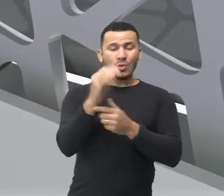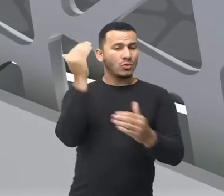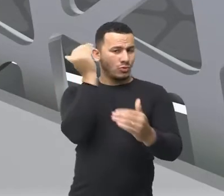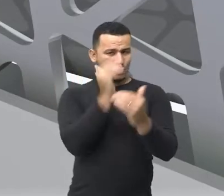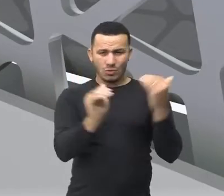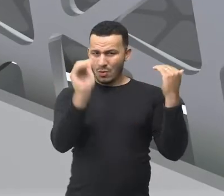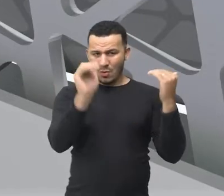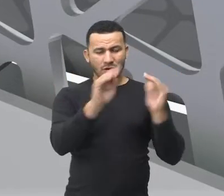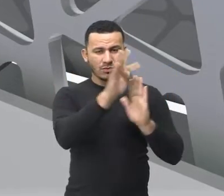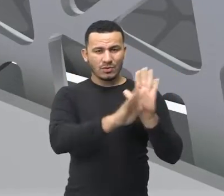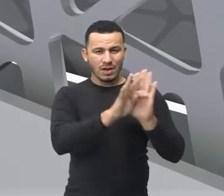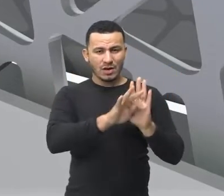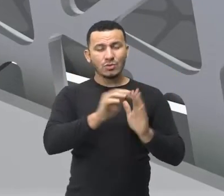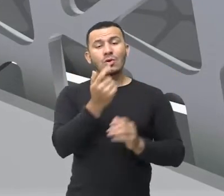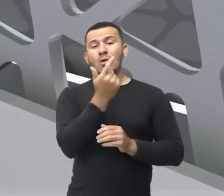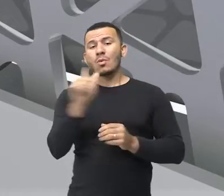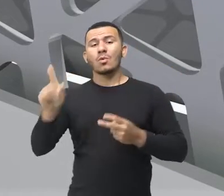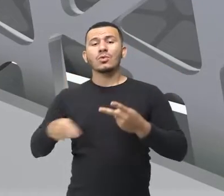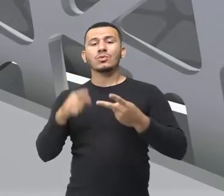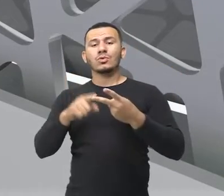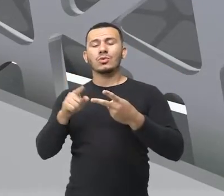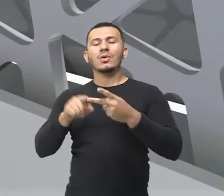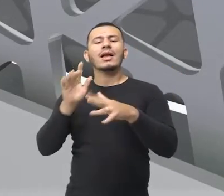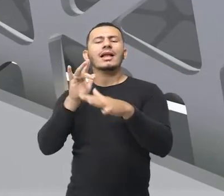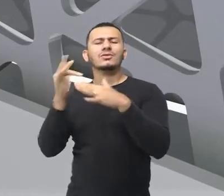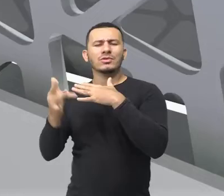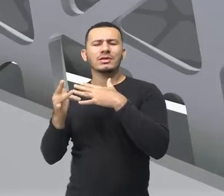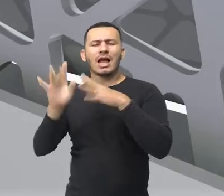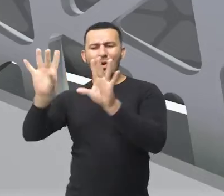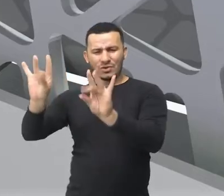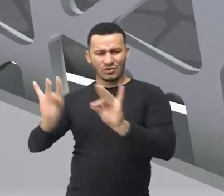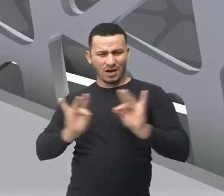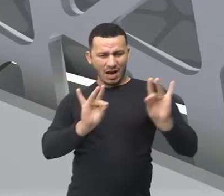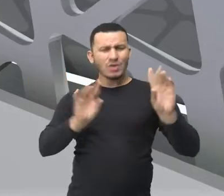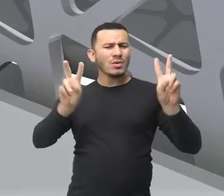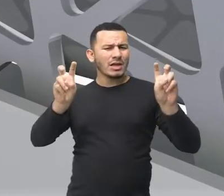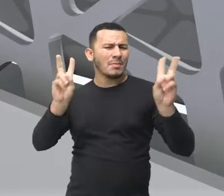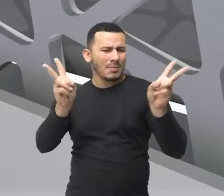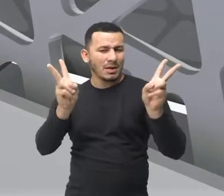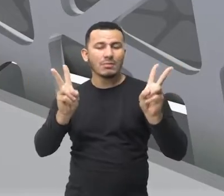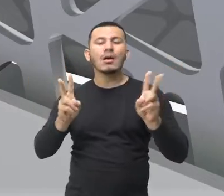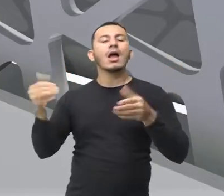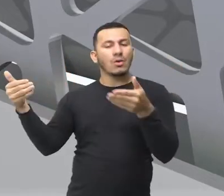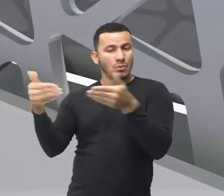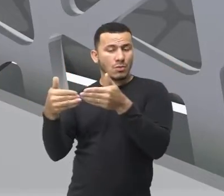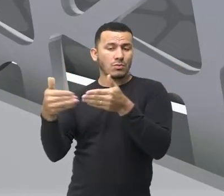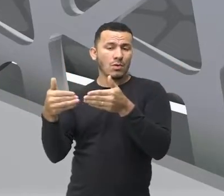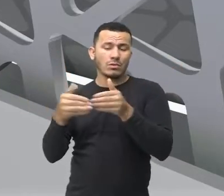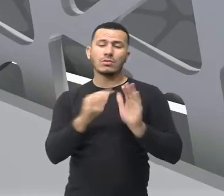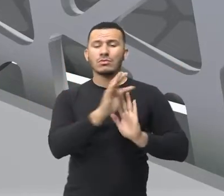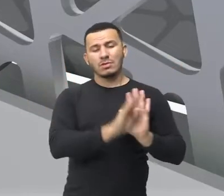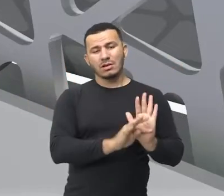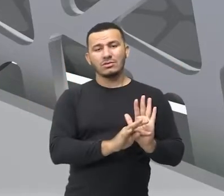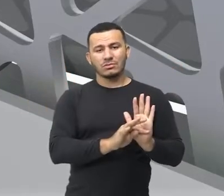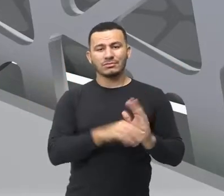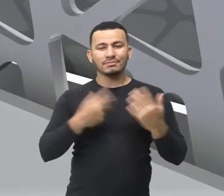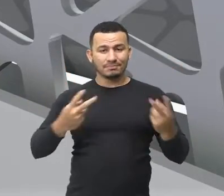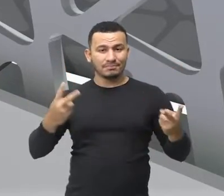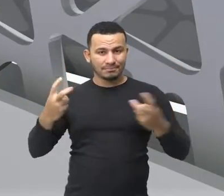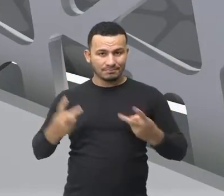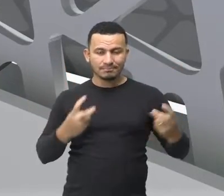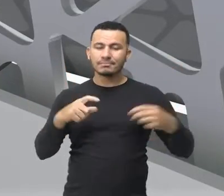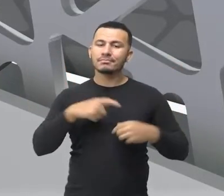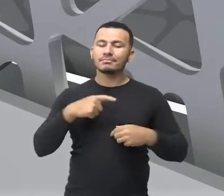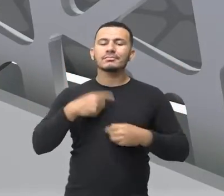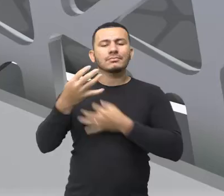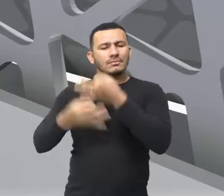internet que discorda e um comentário extraído da rede social sobre o mesmo texto e que concorda. Então, a gente